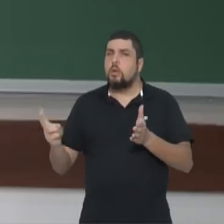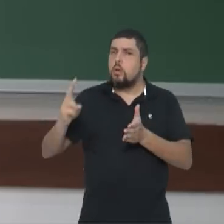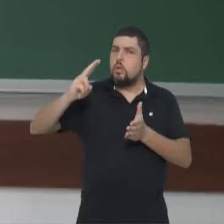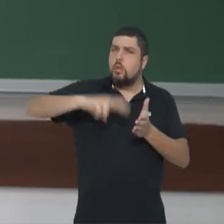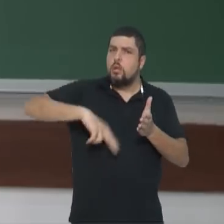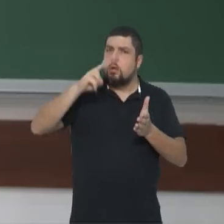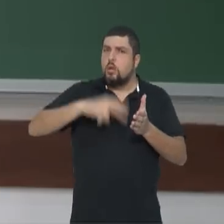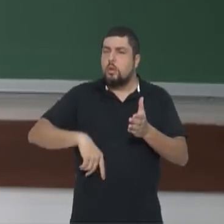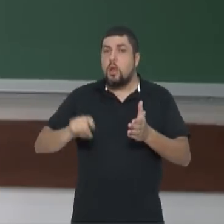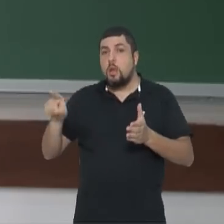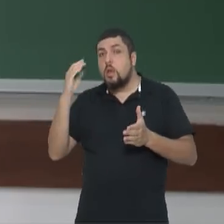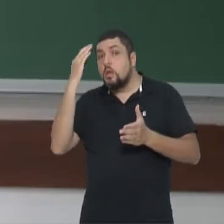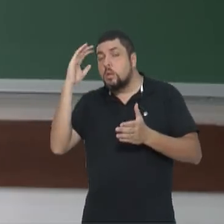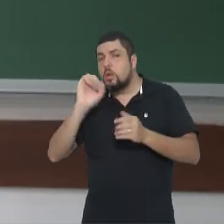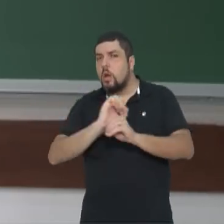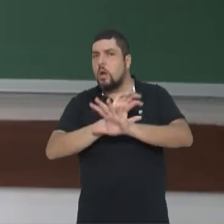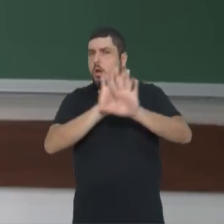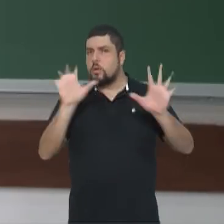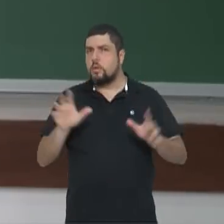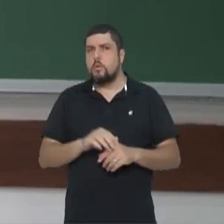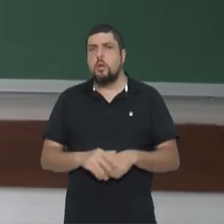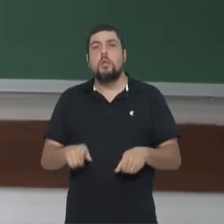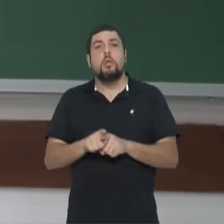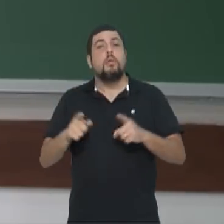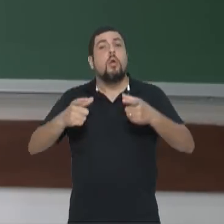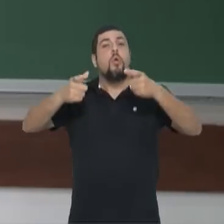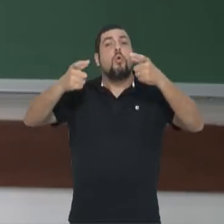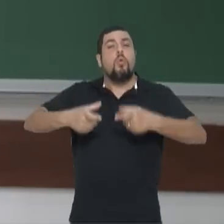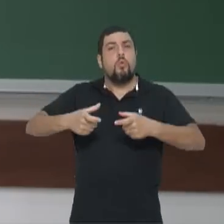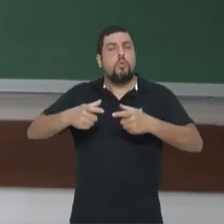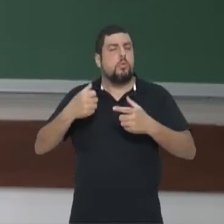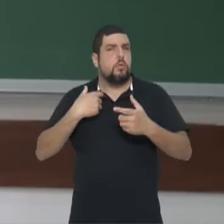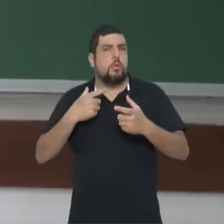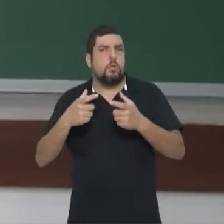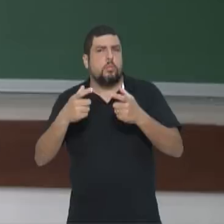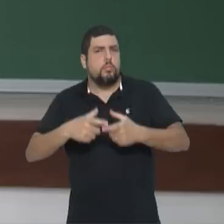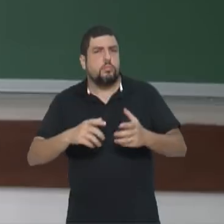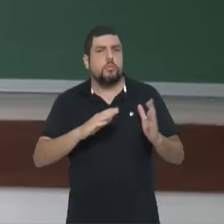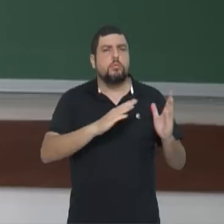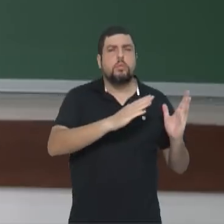que está acontecendo. E onde se passa